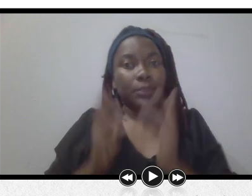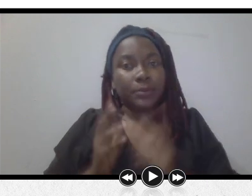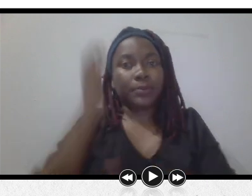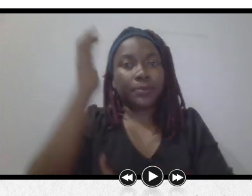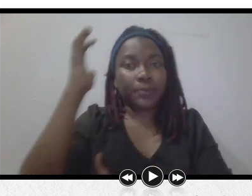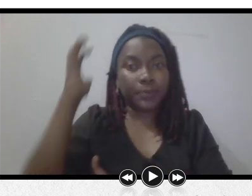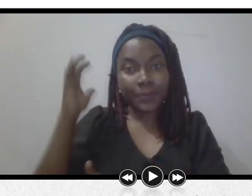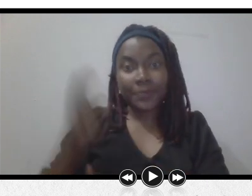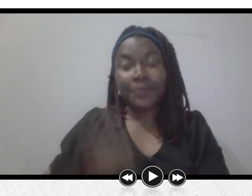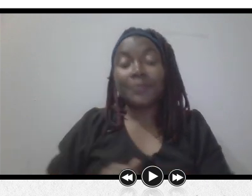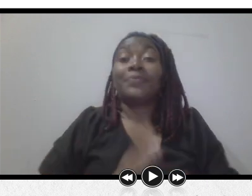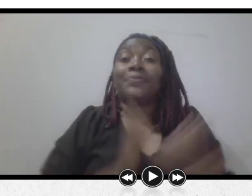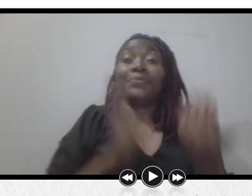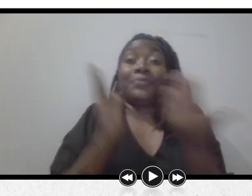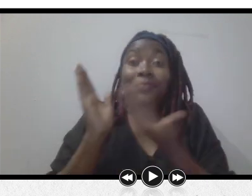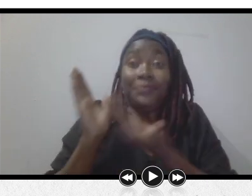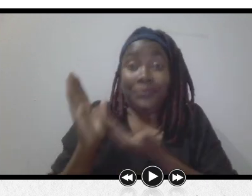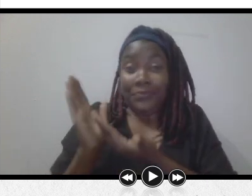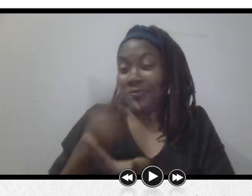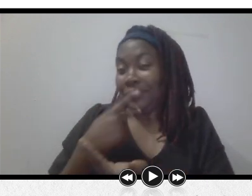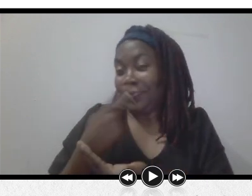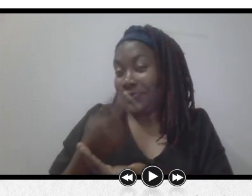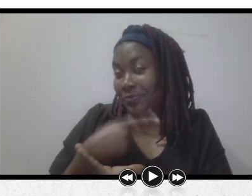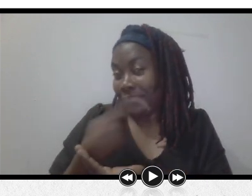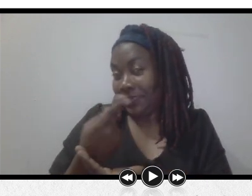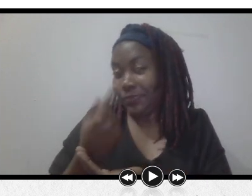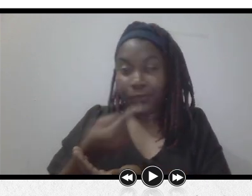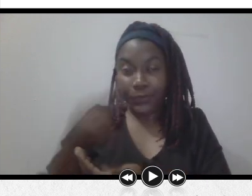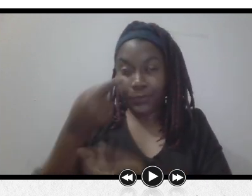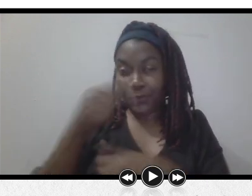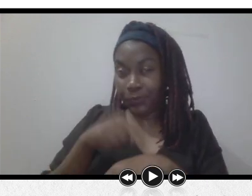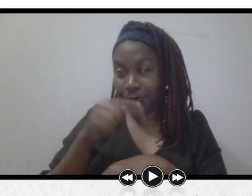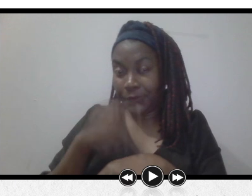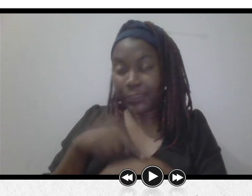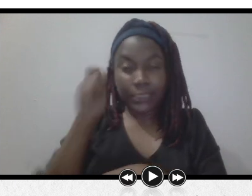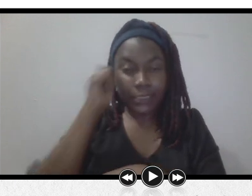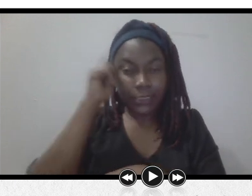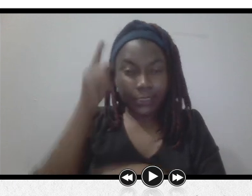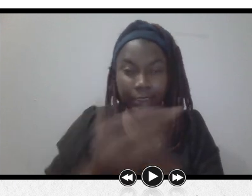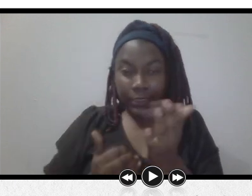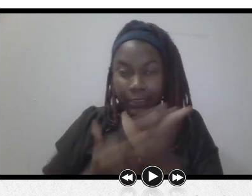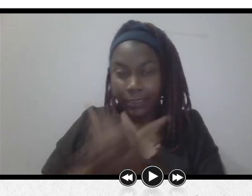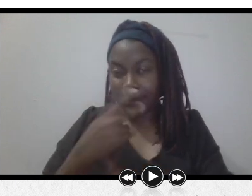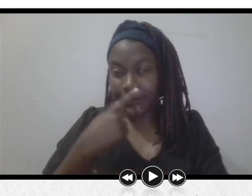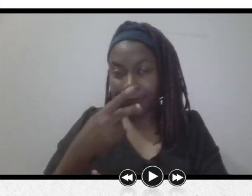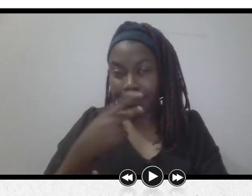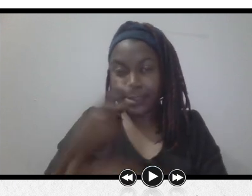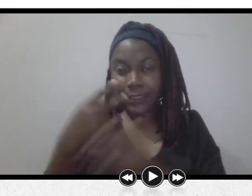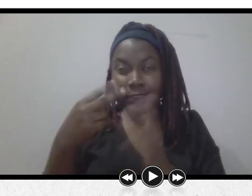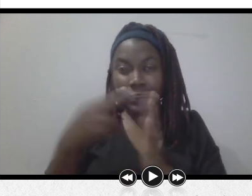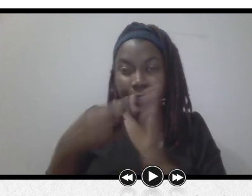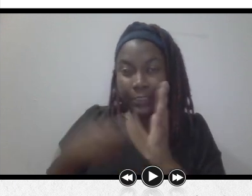ambiental. Aqui, para se dizer, em primeiro momento, a ideia inicial para se falar sobre regulação